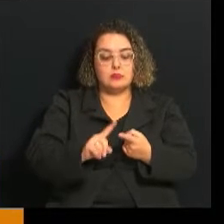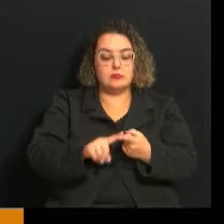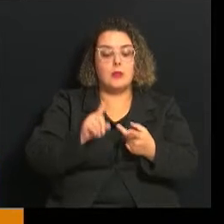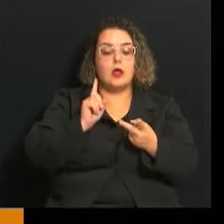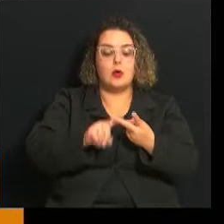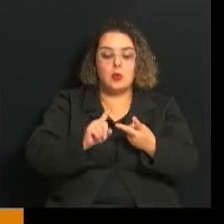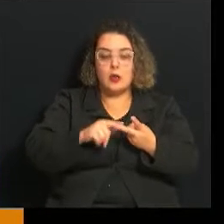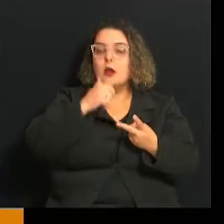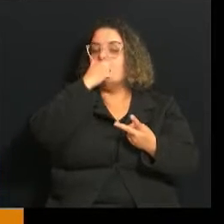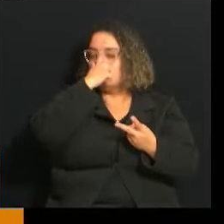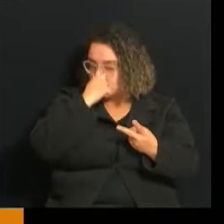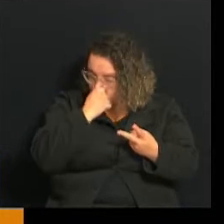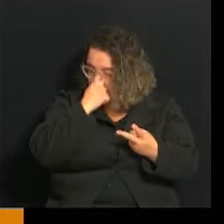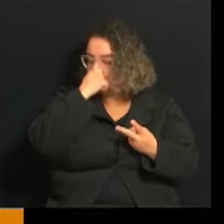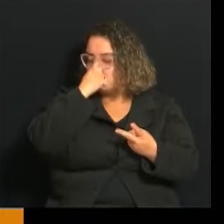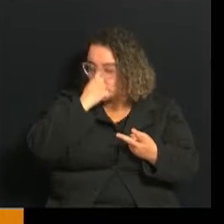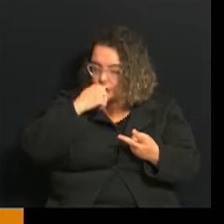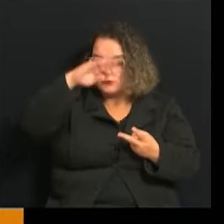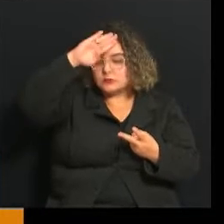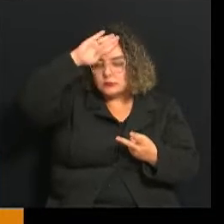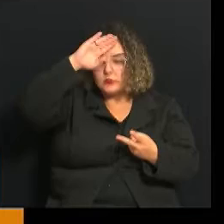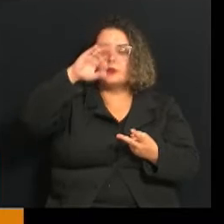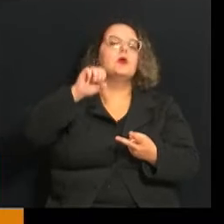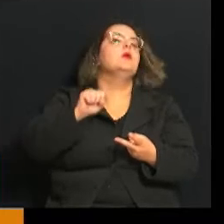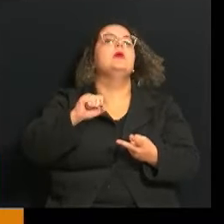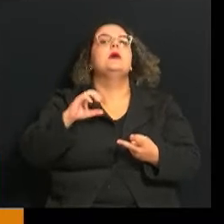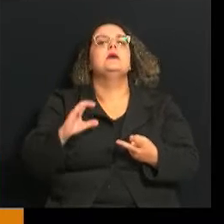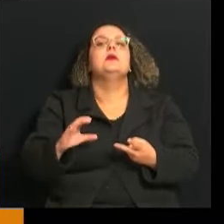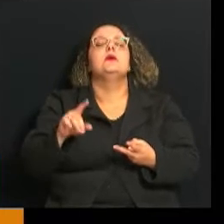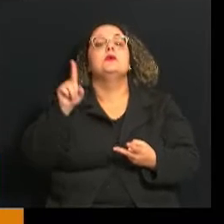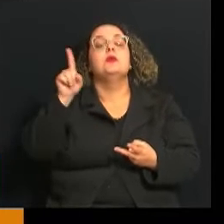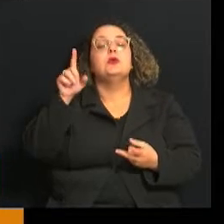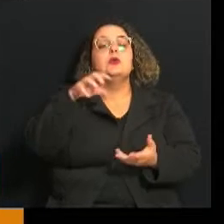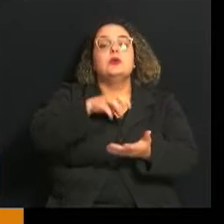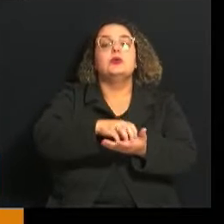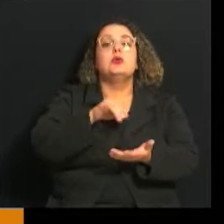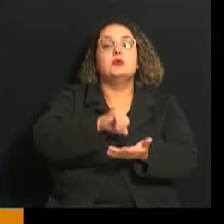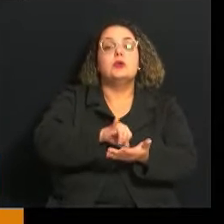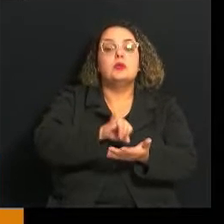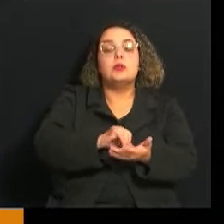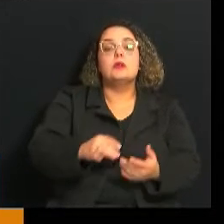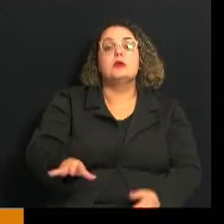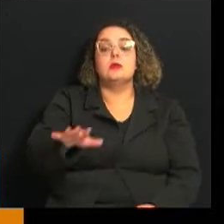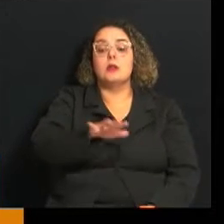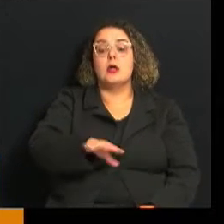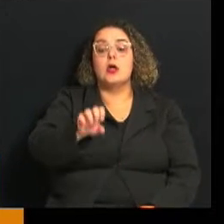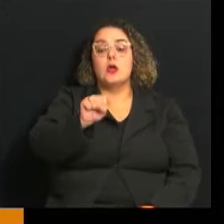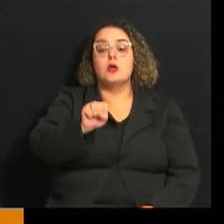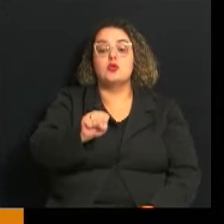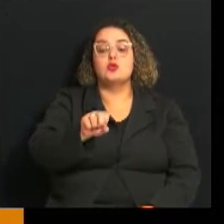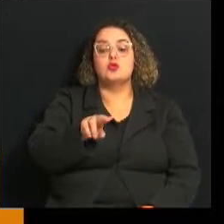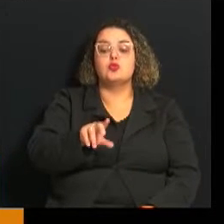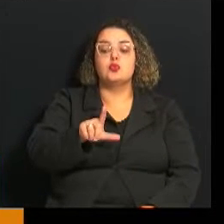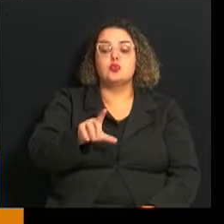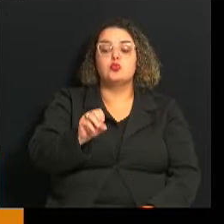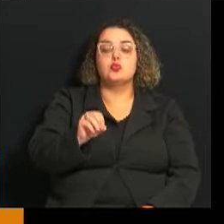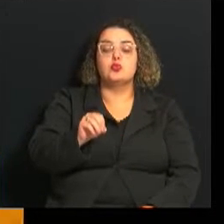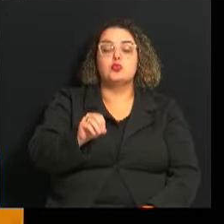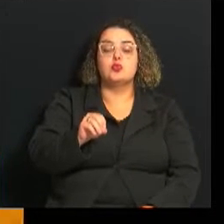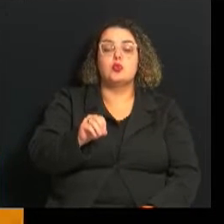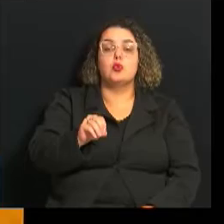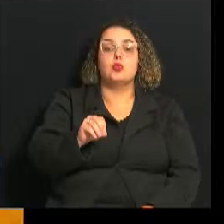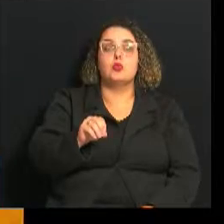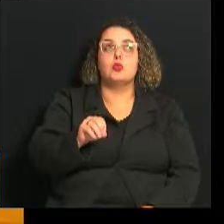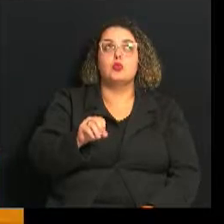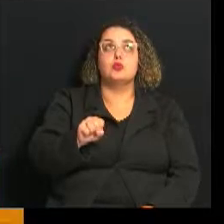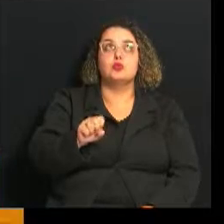também, lá no CS do Centro. Na região sudoeste, a gente tem vários locais que, além dos dias